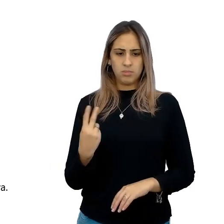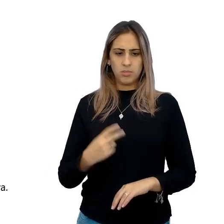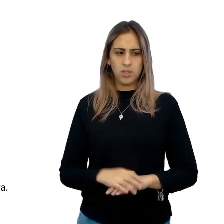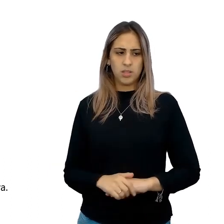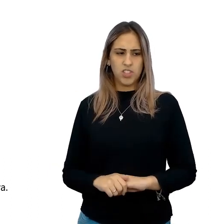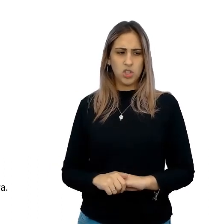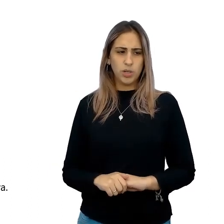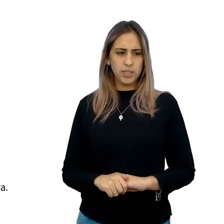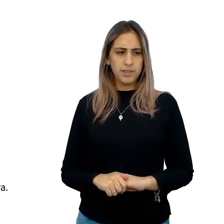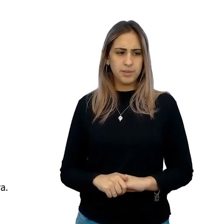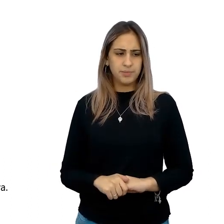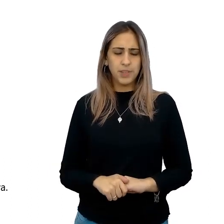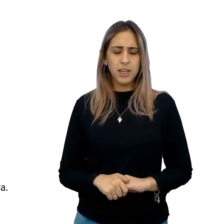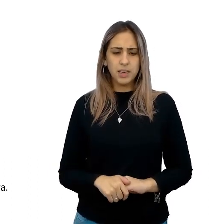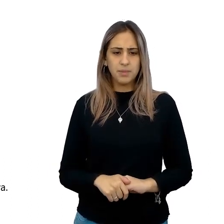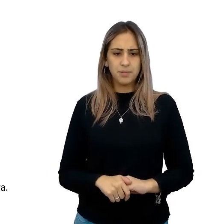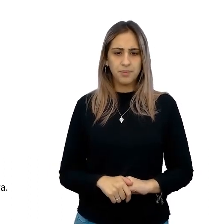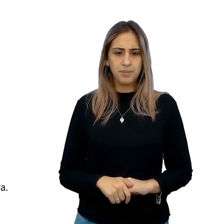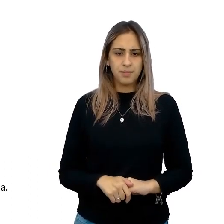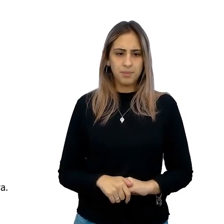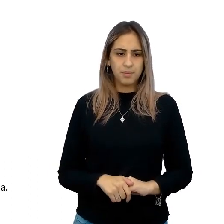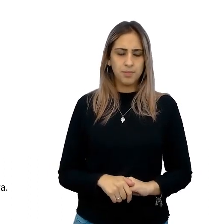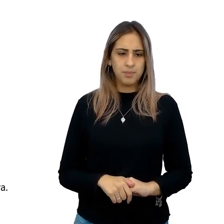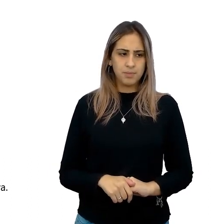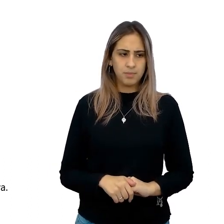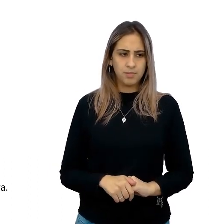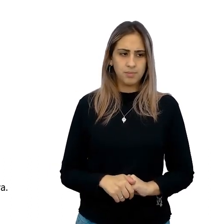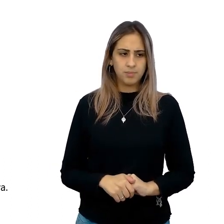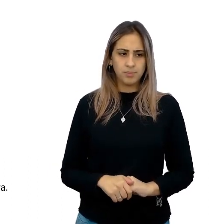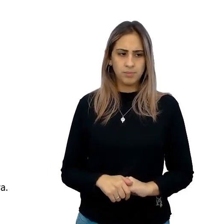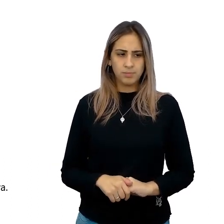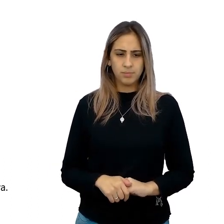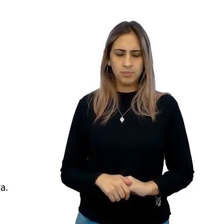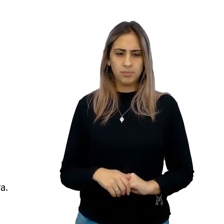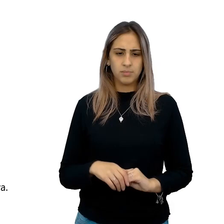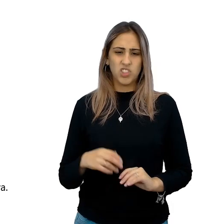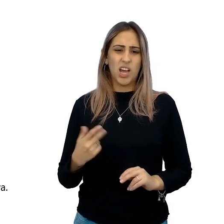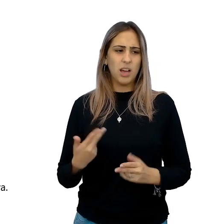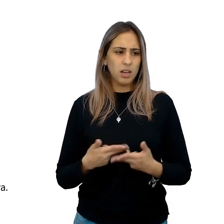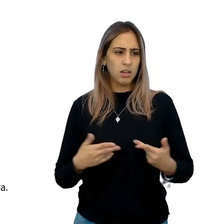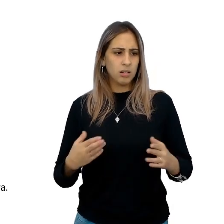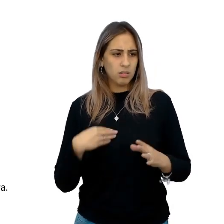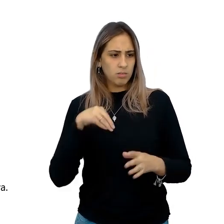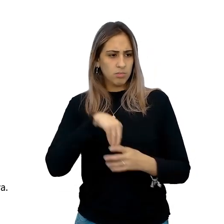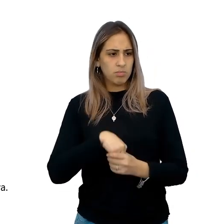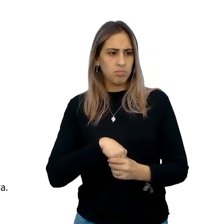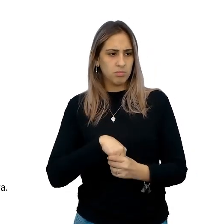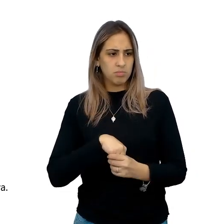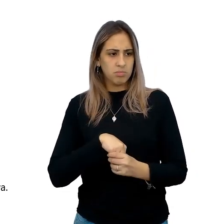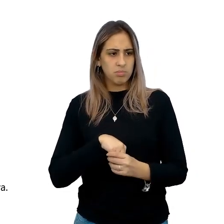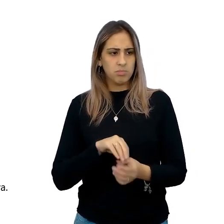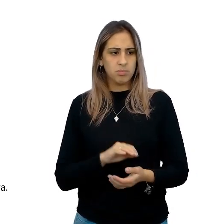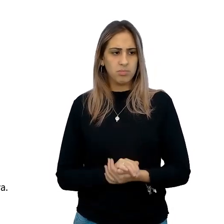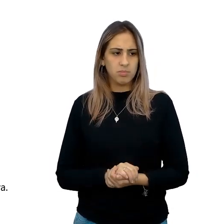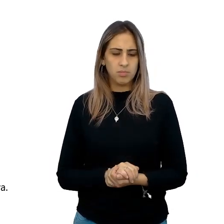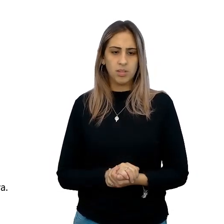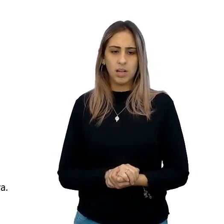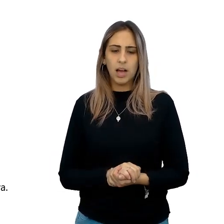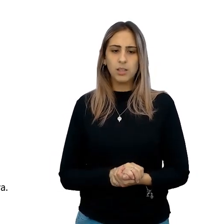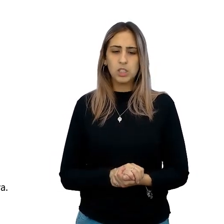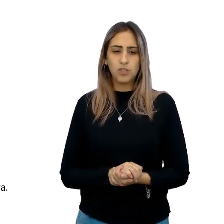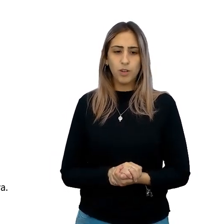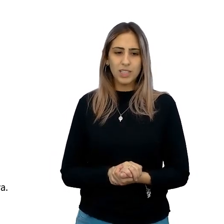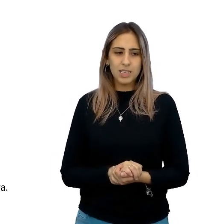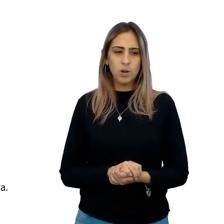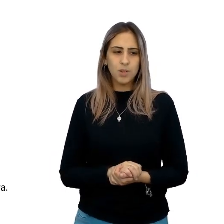vejam nesse esquema que vocês estão agora olhando no slide, o centro, né, está escrito lá, ensino por